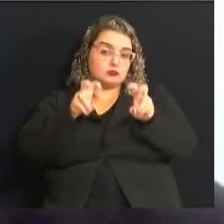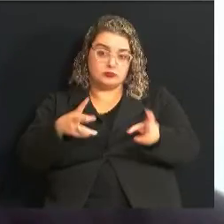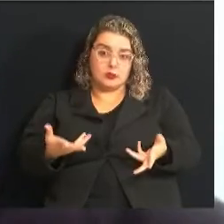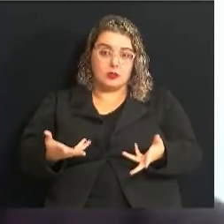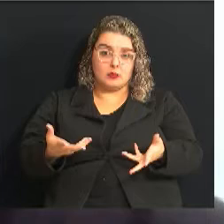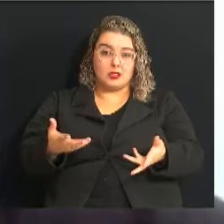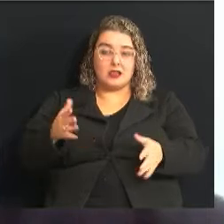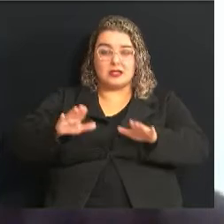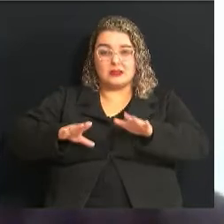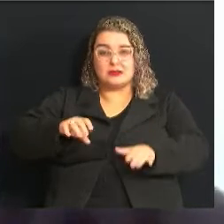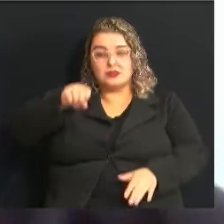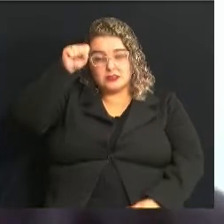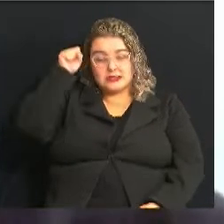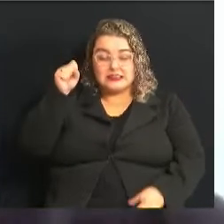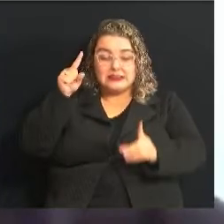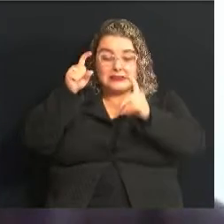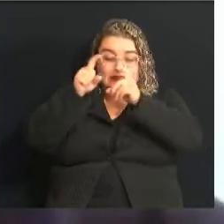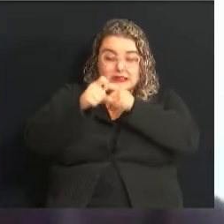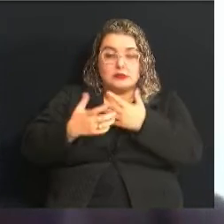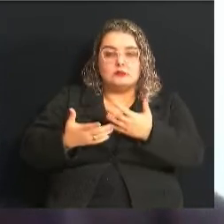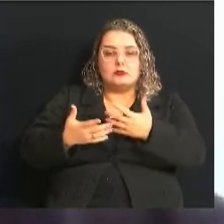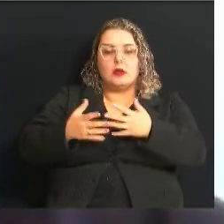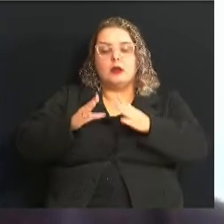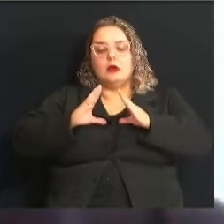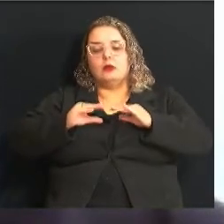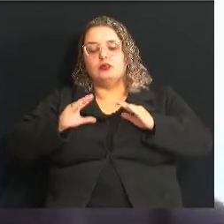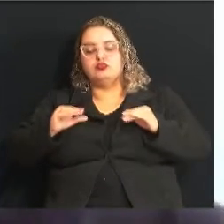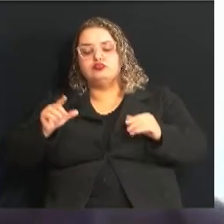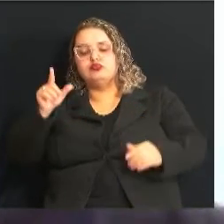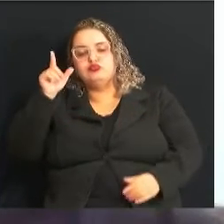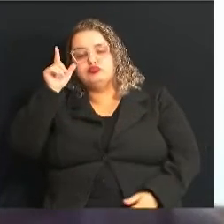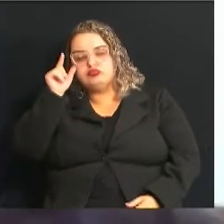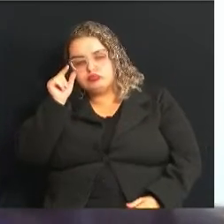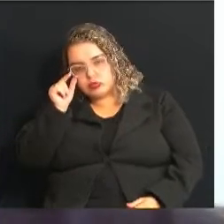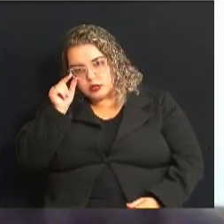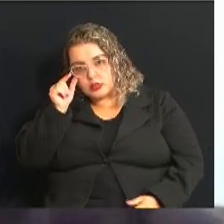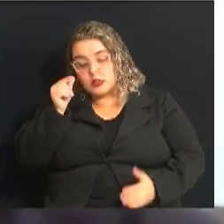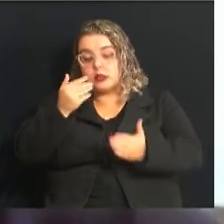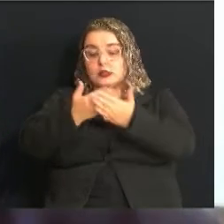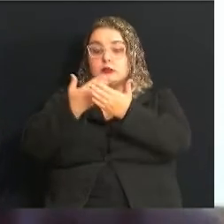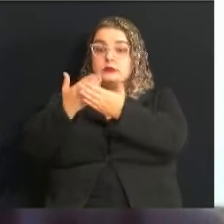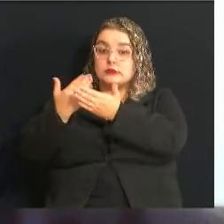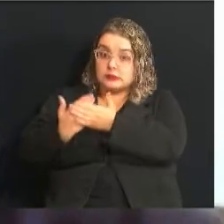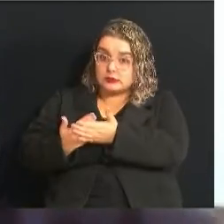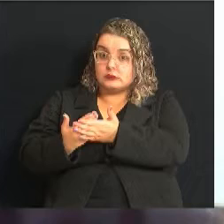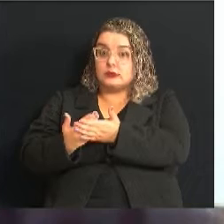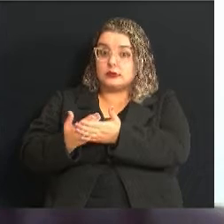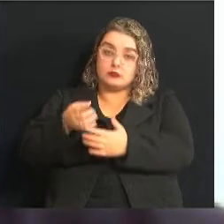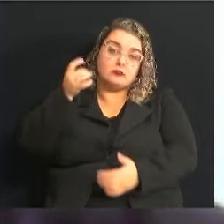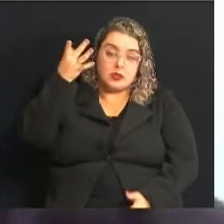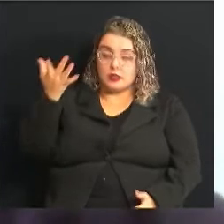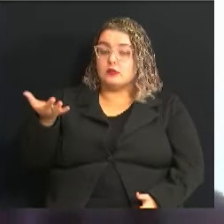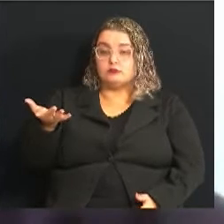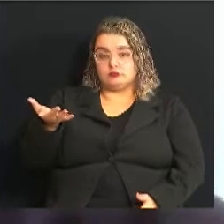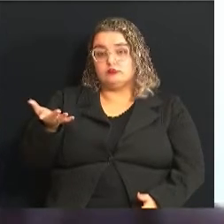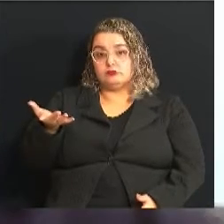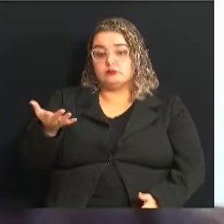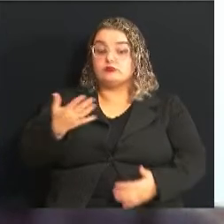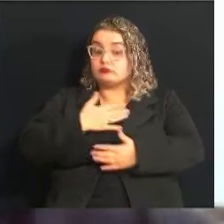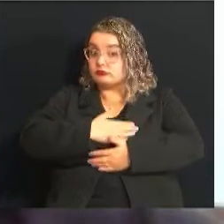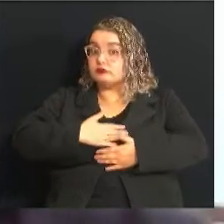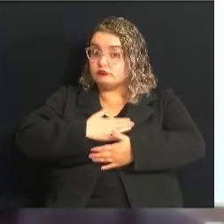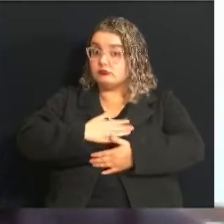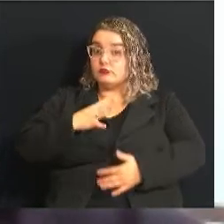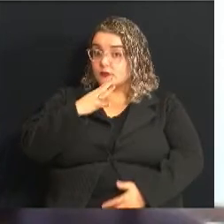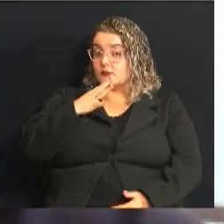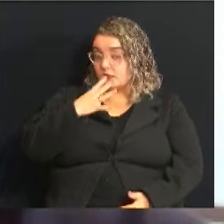mais de dificuldade e relaxando, aliviando, estudando temas que ele tenha mais facilidade ou mesmo prazer em conhecer